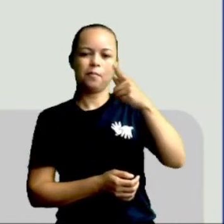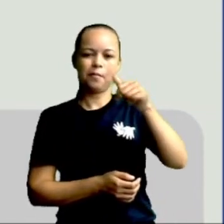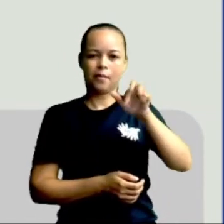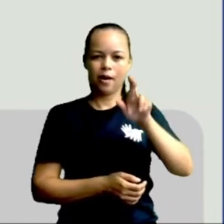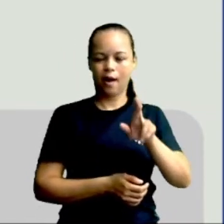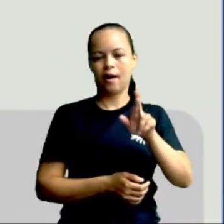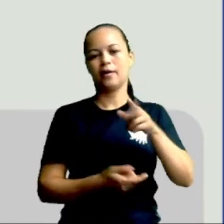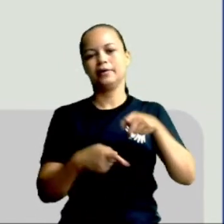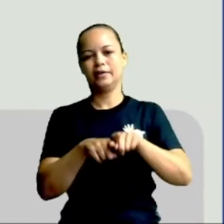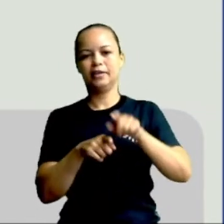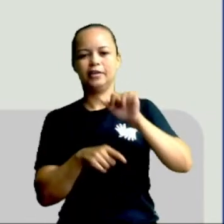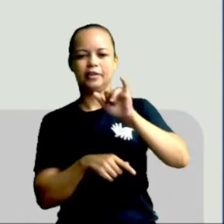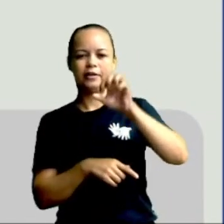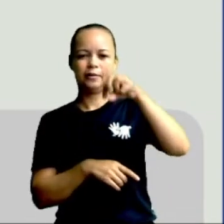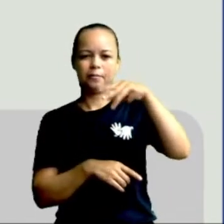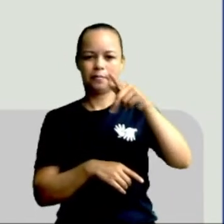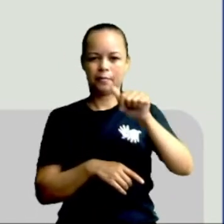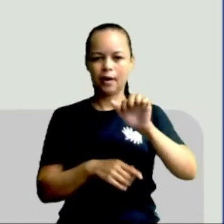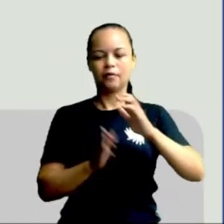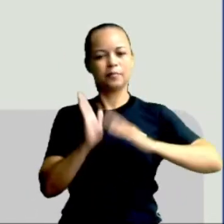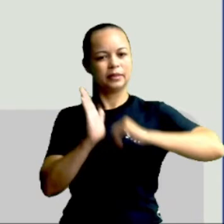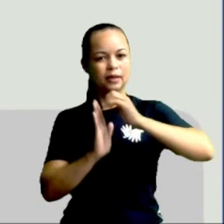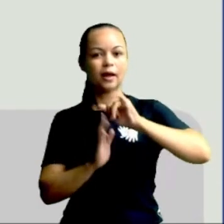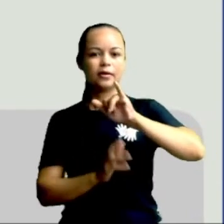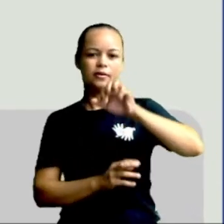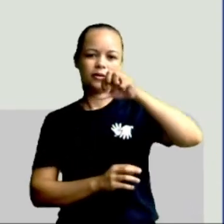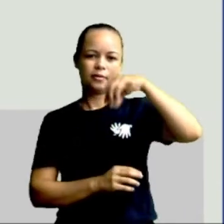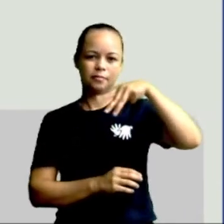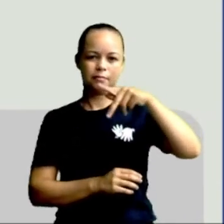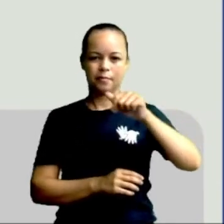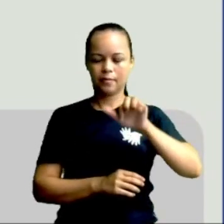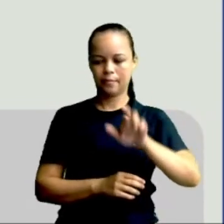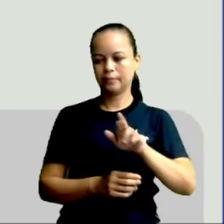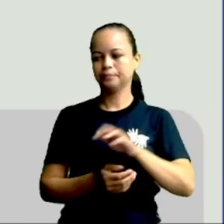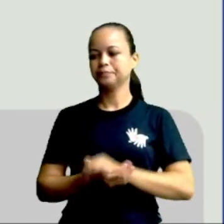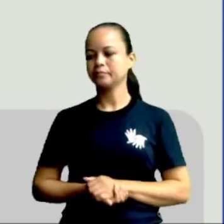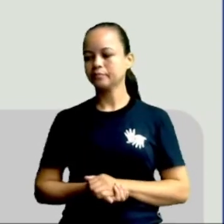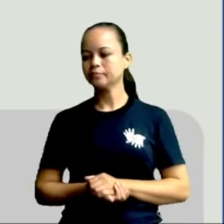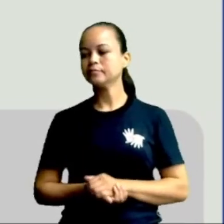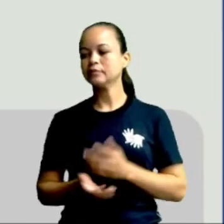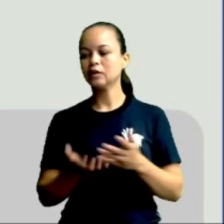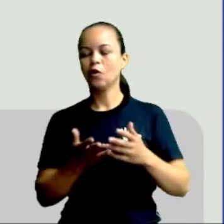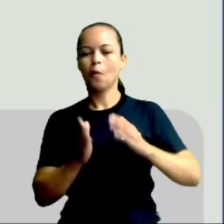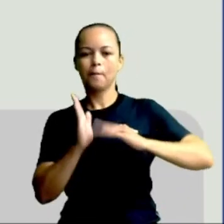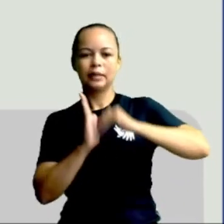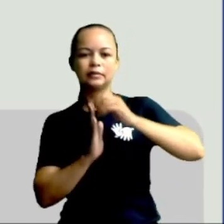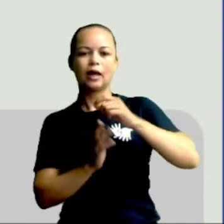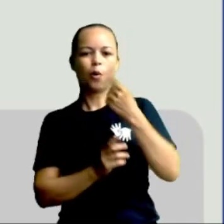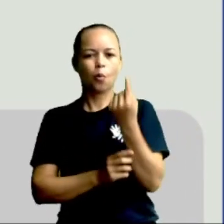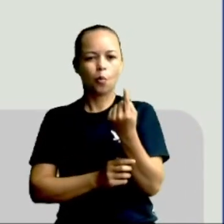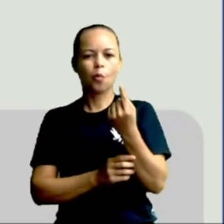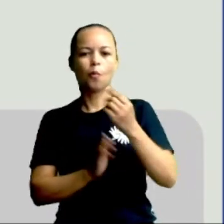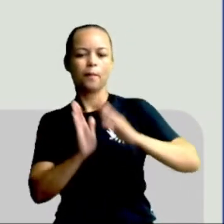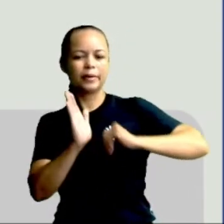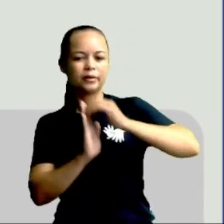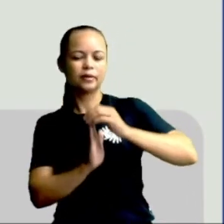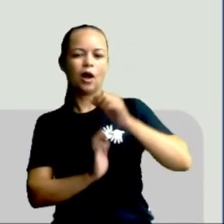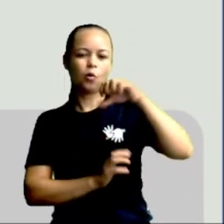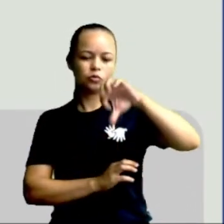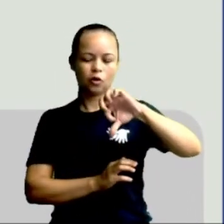pintar só os ímpares, tá? Então, vamos pintar o 1, vamos pintar o 9, vamos